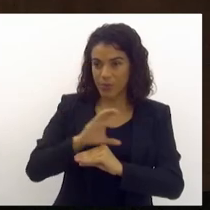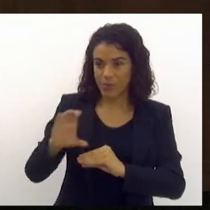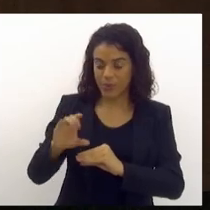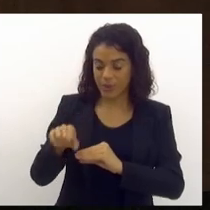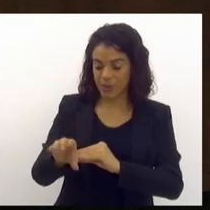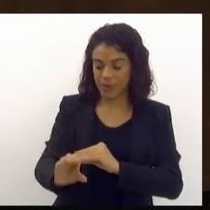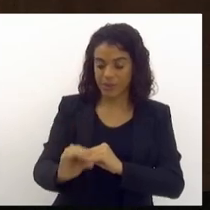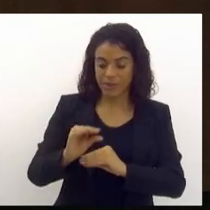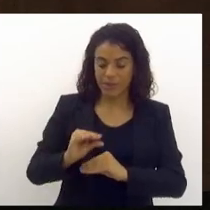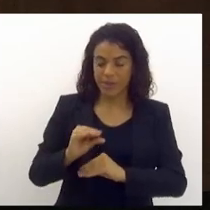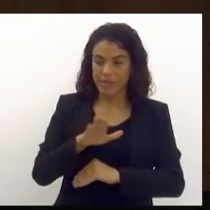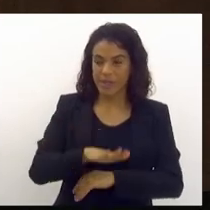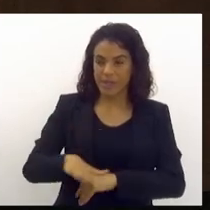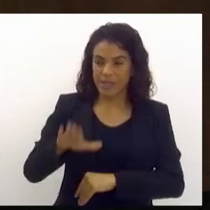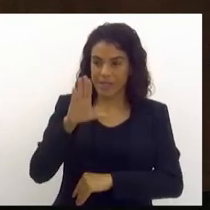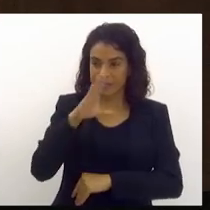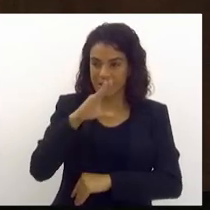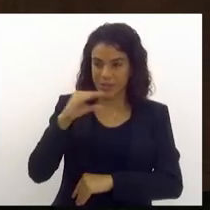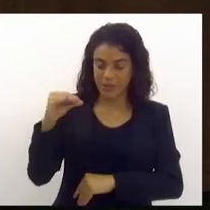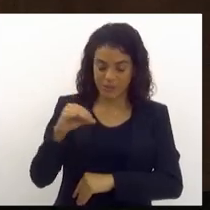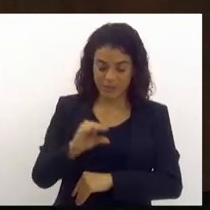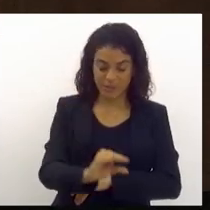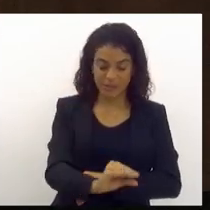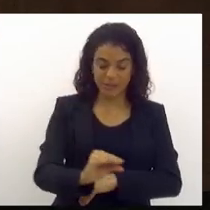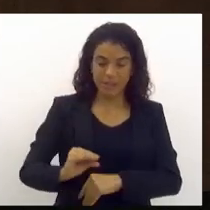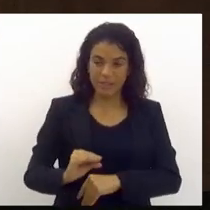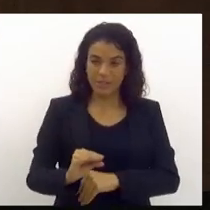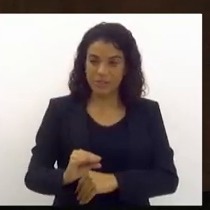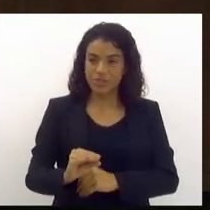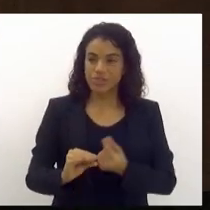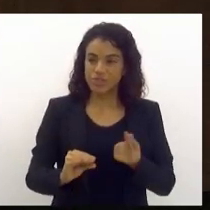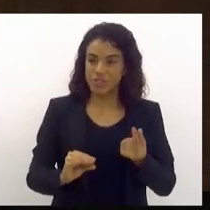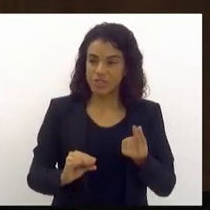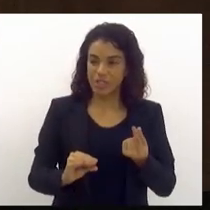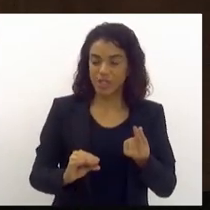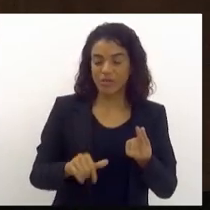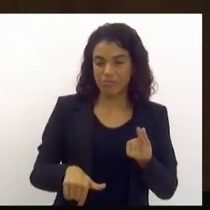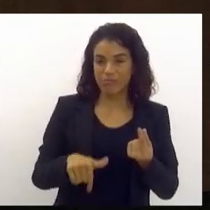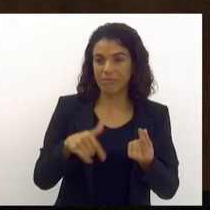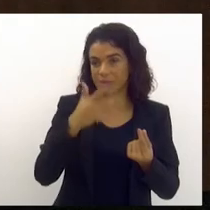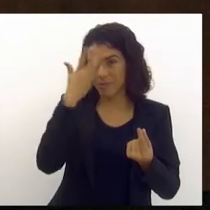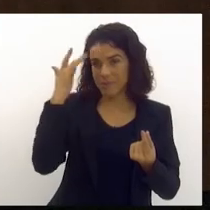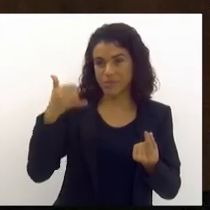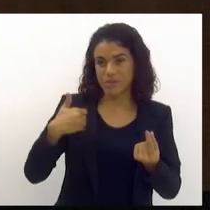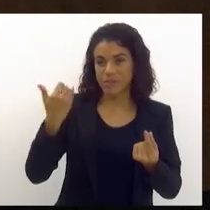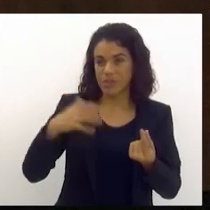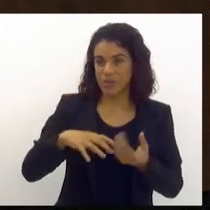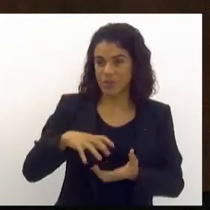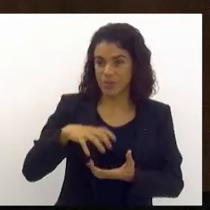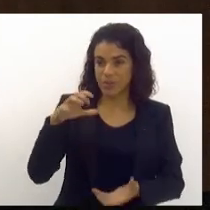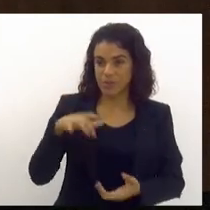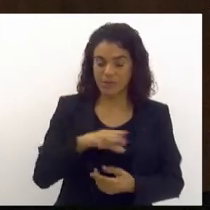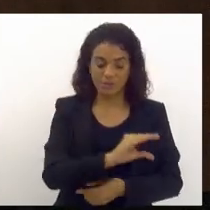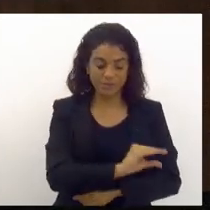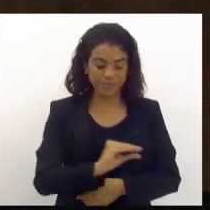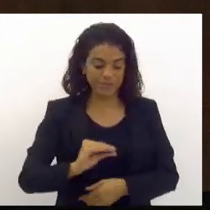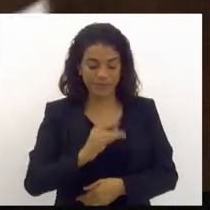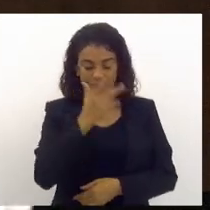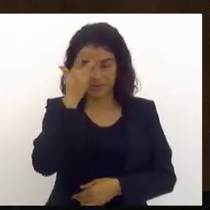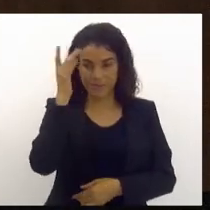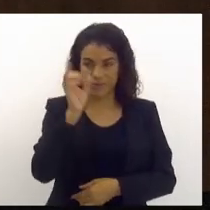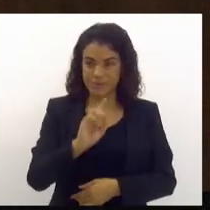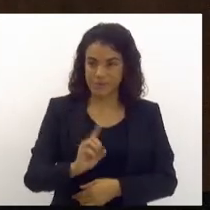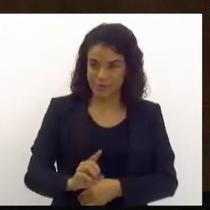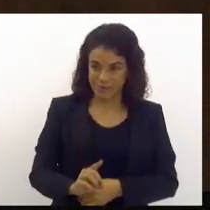o Fundo da Criança e do Adolescente, o Fundo da Pessoa Idosa e o do Fundo da Pessoa com Deficiência